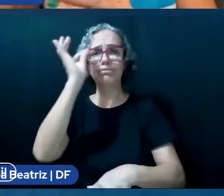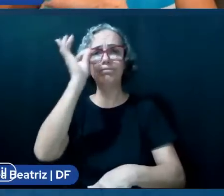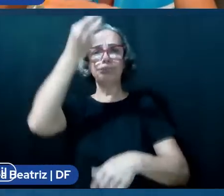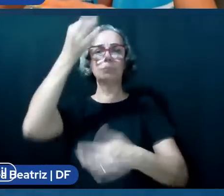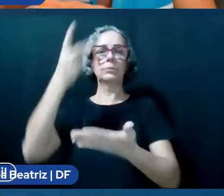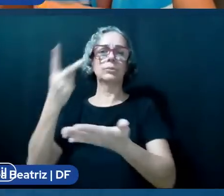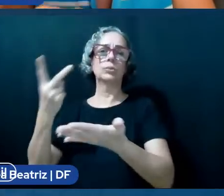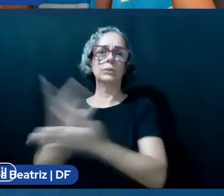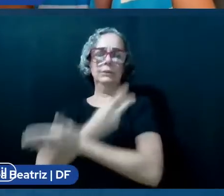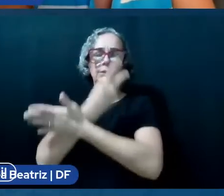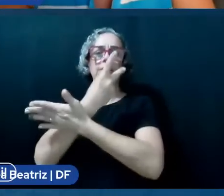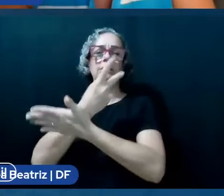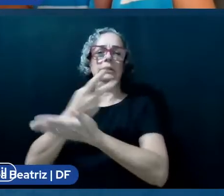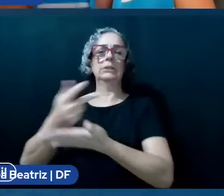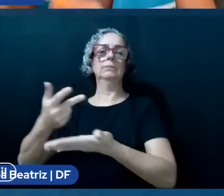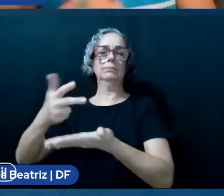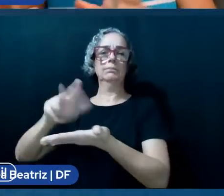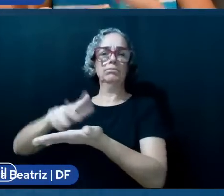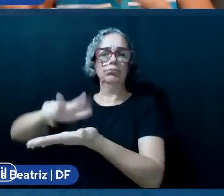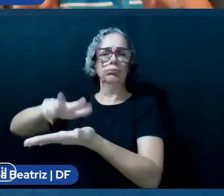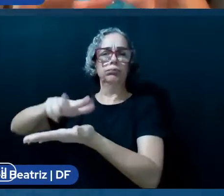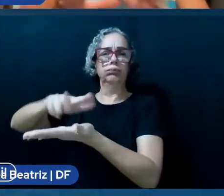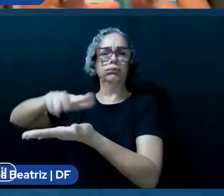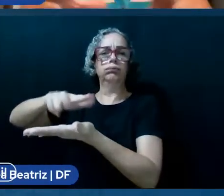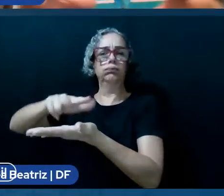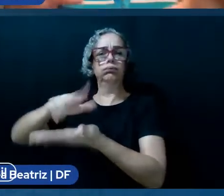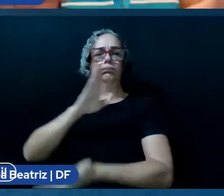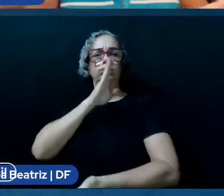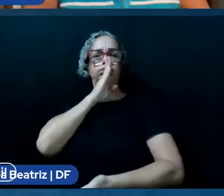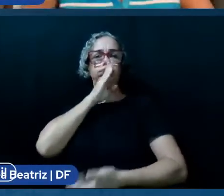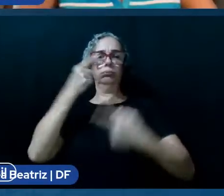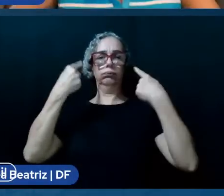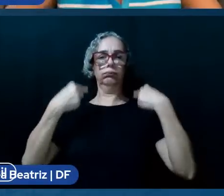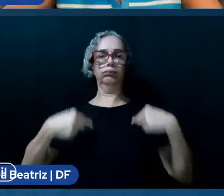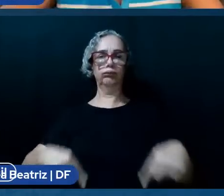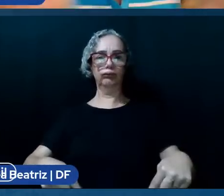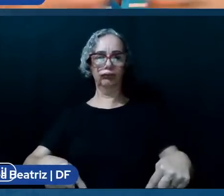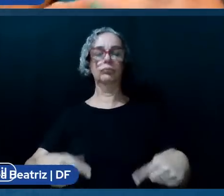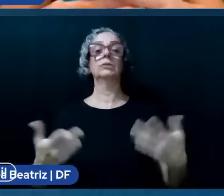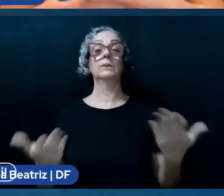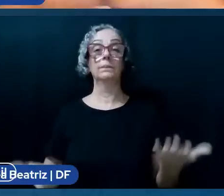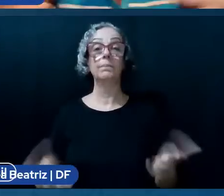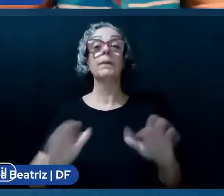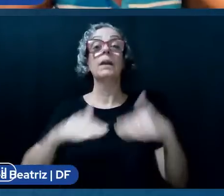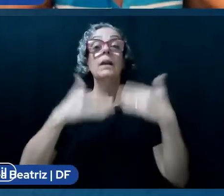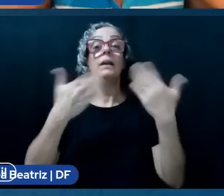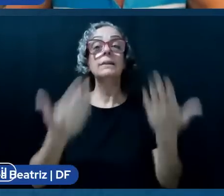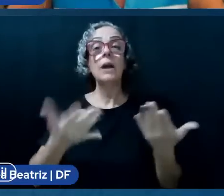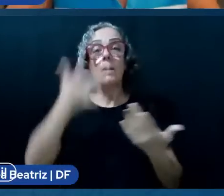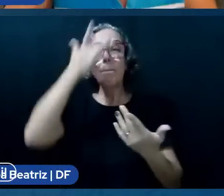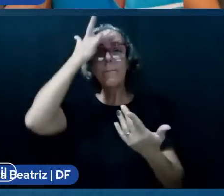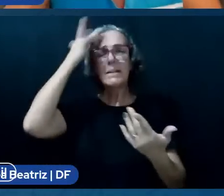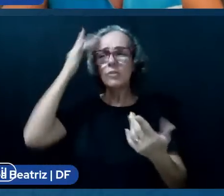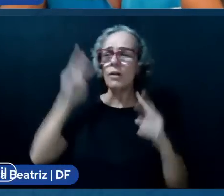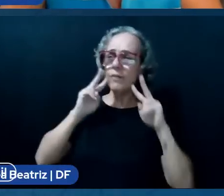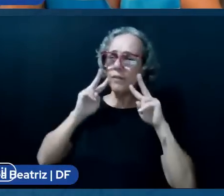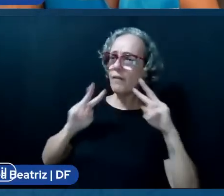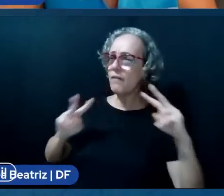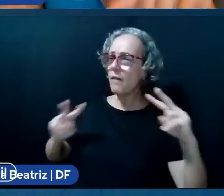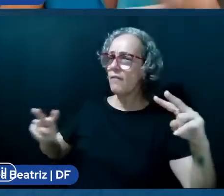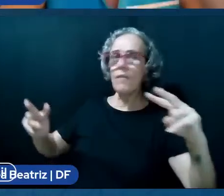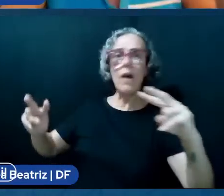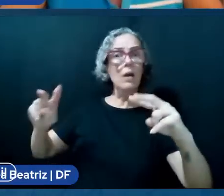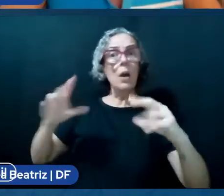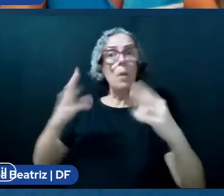um contagiava o outro. E quando as pessoas observava, era assim uma manifestação